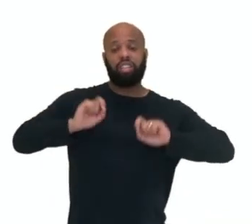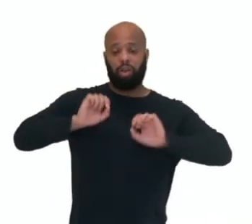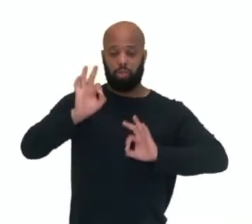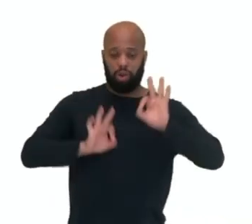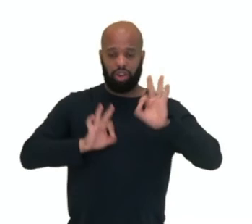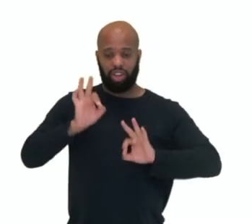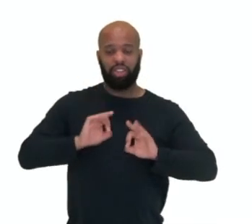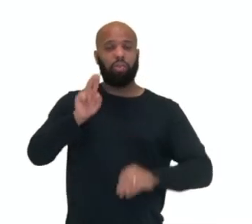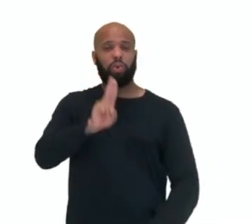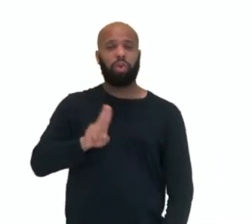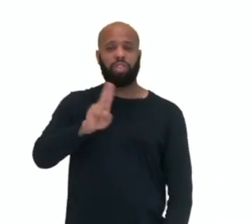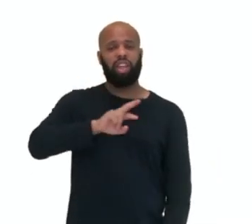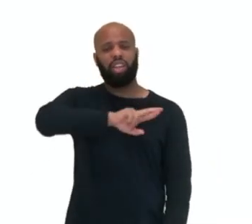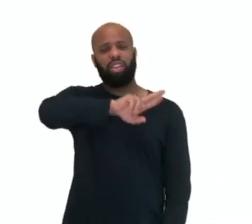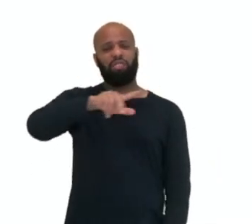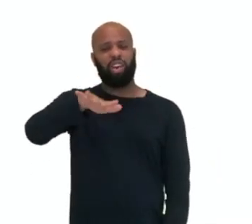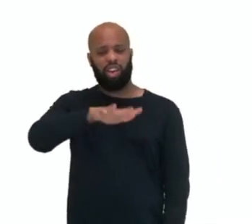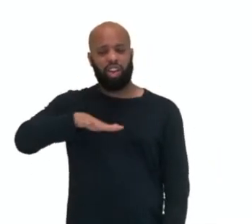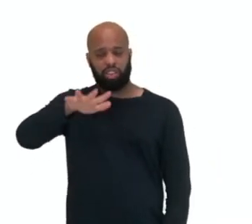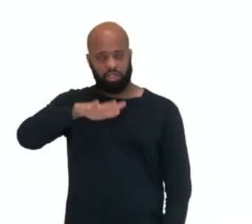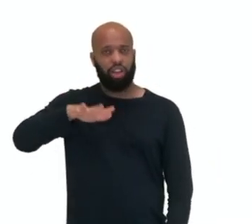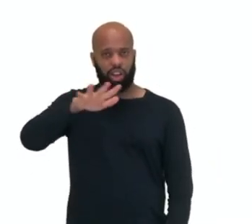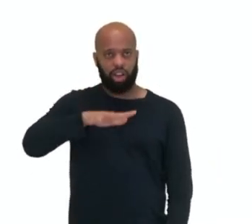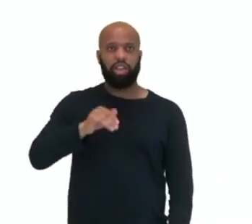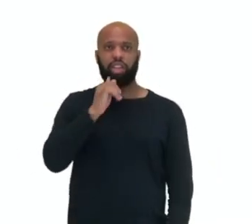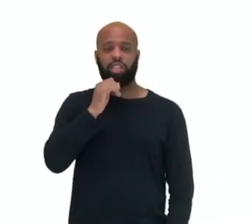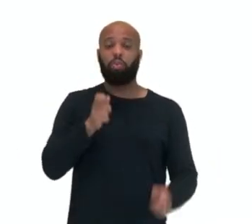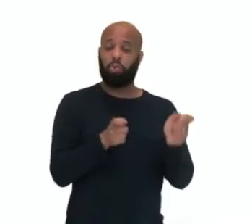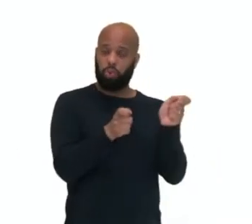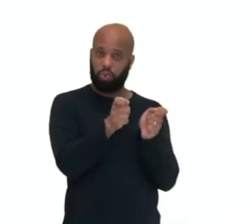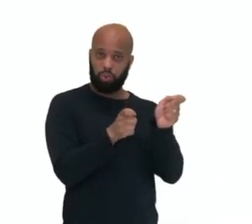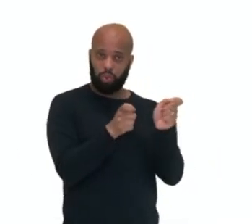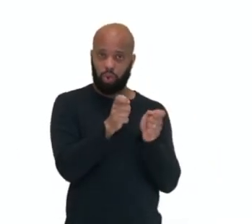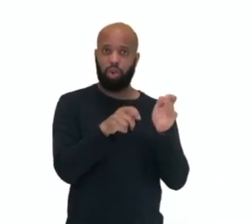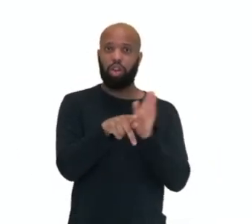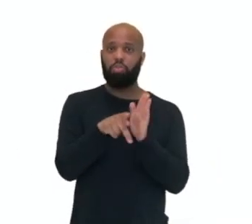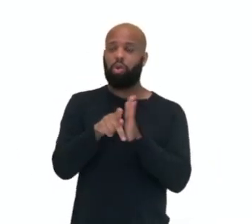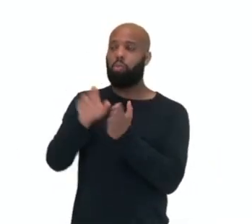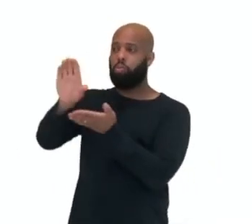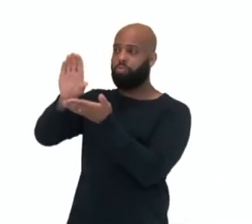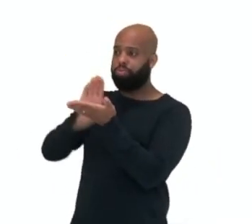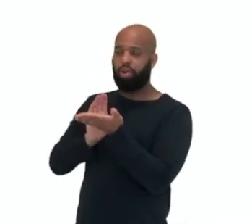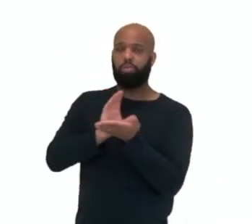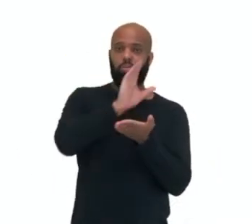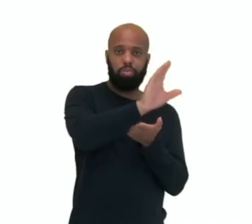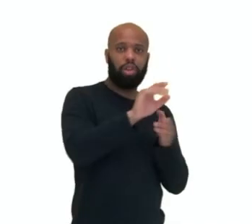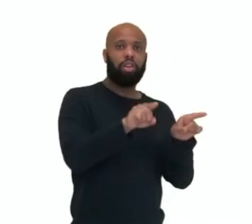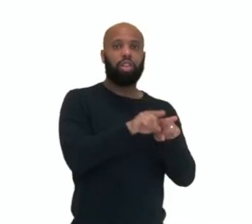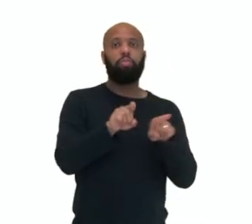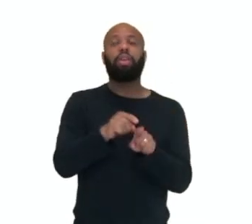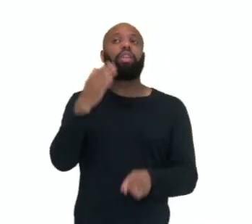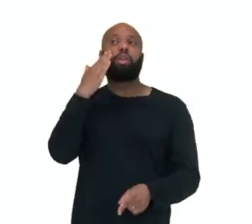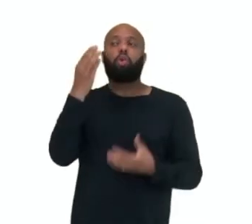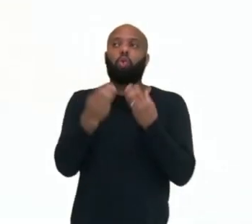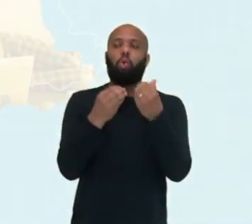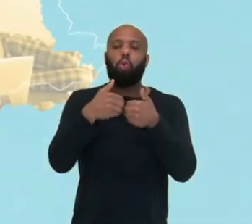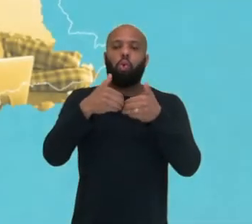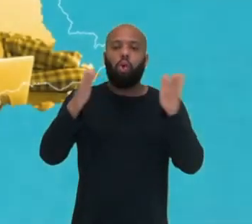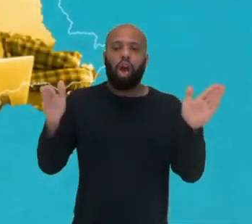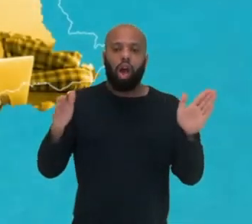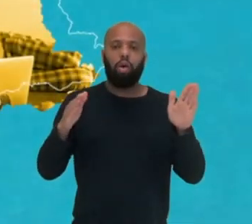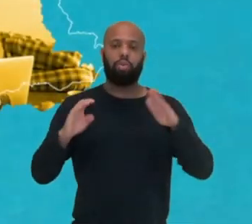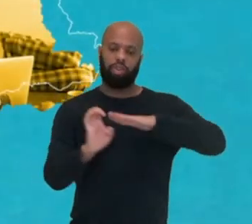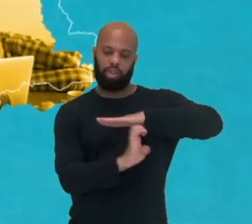utilizadas em vários aspectos de um empreendimento, como controle do fluxo de caixa, levantamento de abertura no negócio e